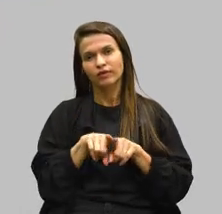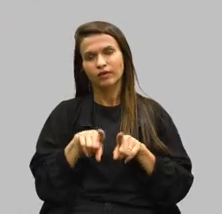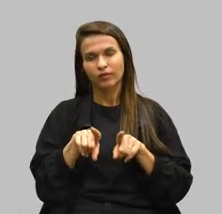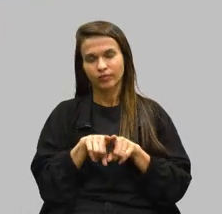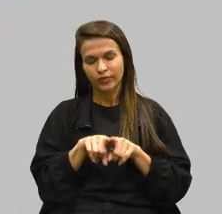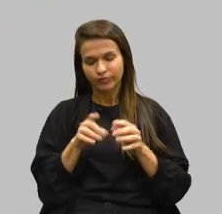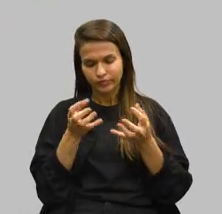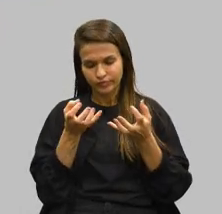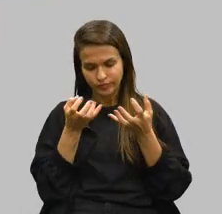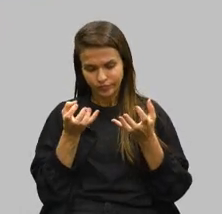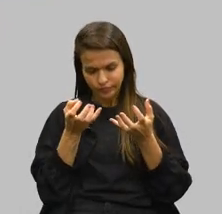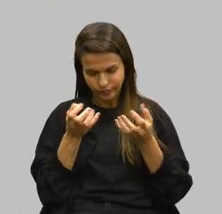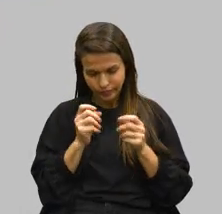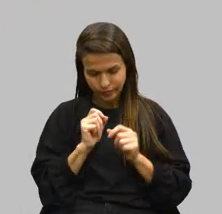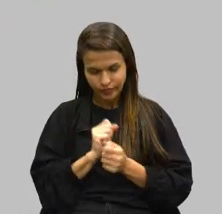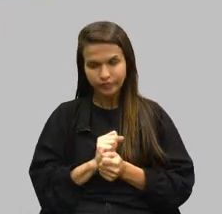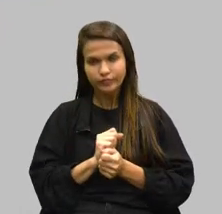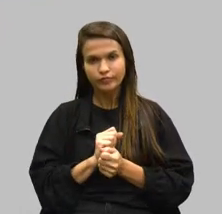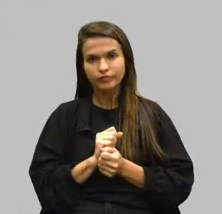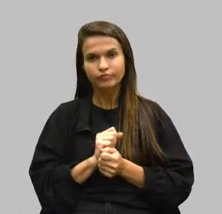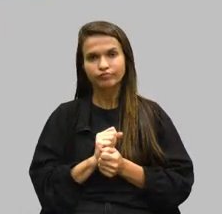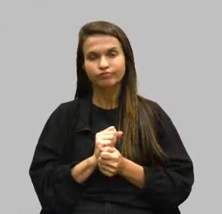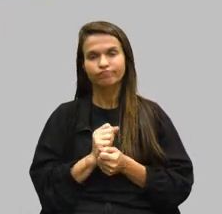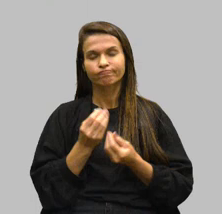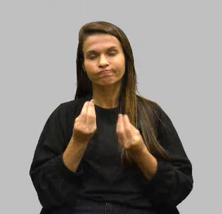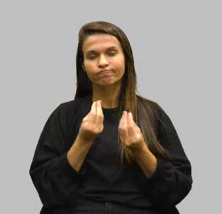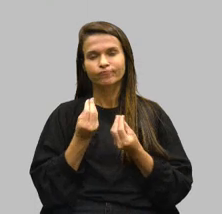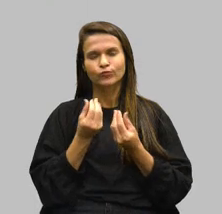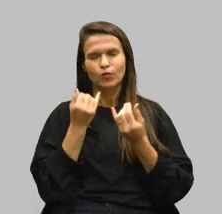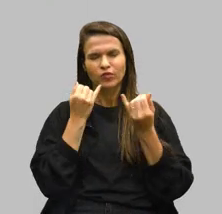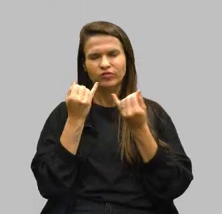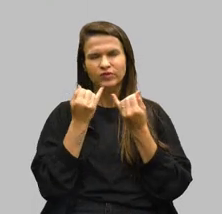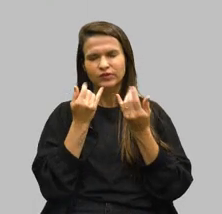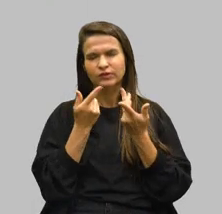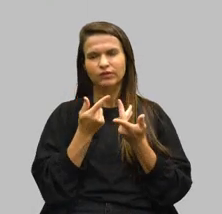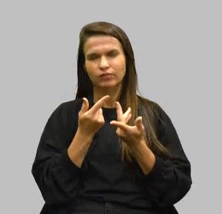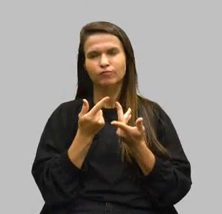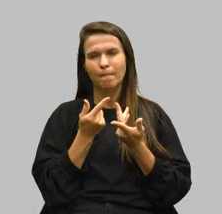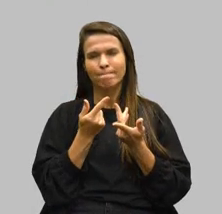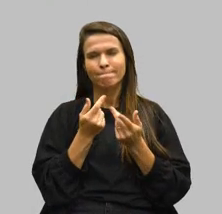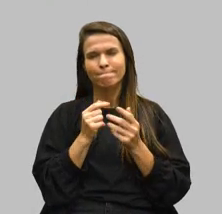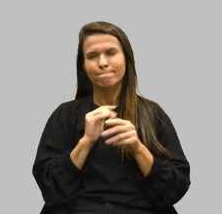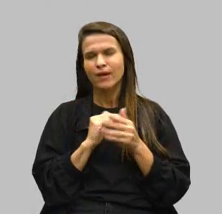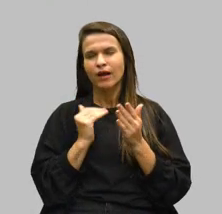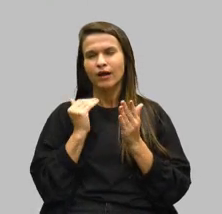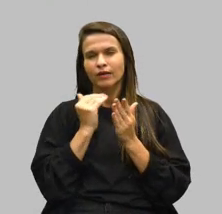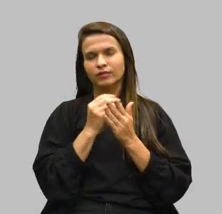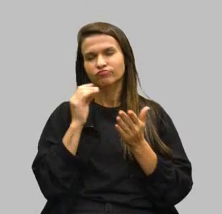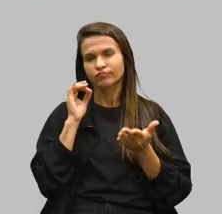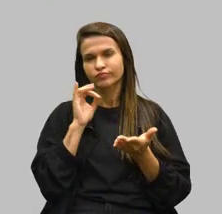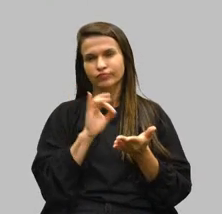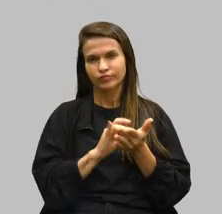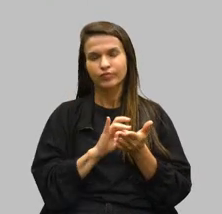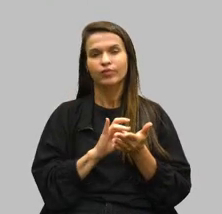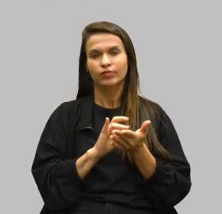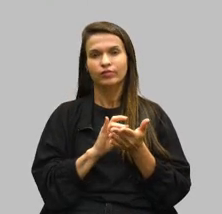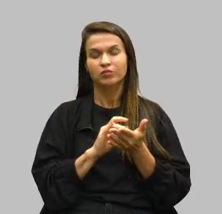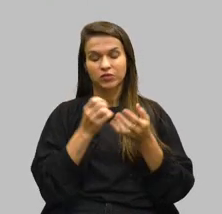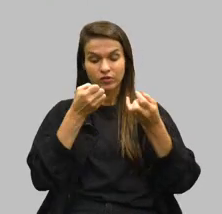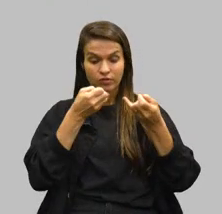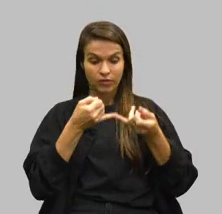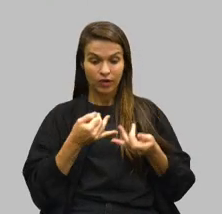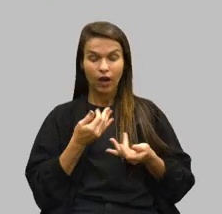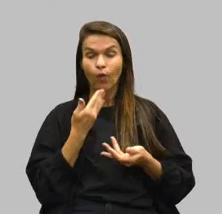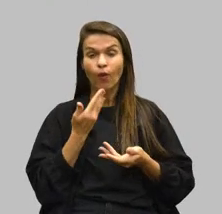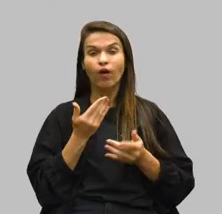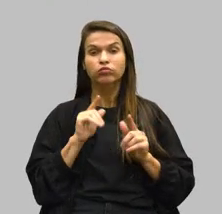eu queria algo substancial da secretaria se a senhora pudesse trazer para nós eh qualquer ação da secretaria Enquanto